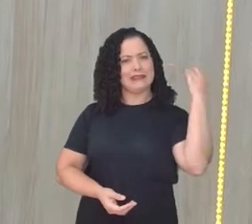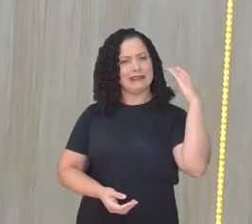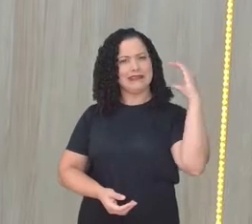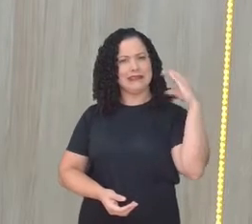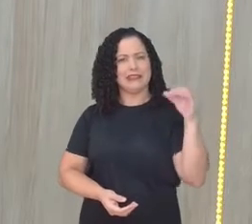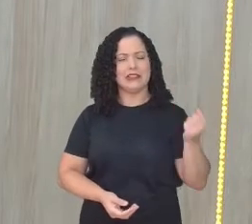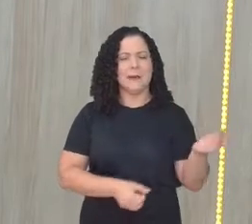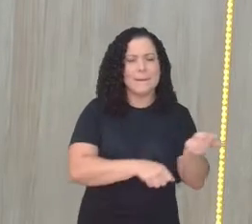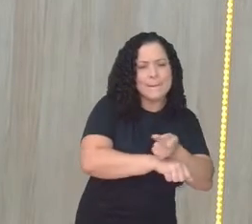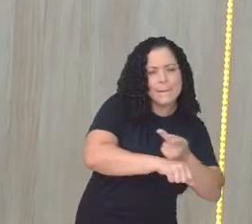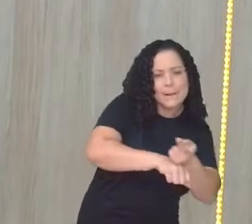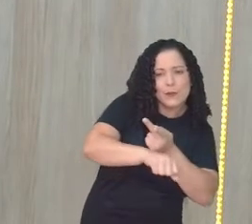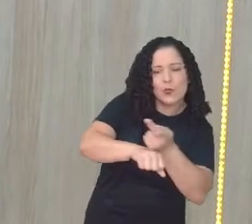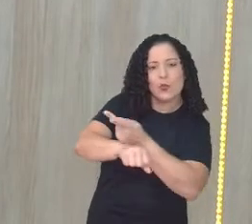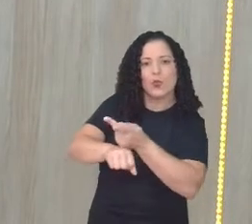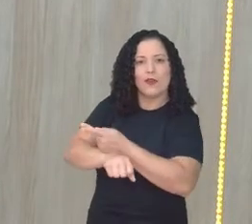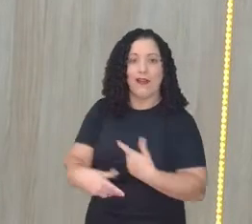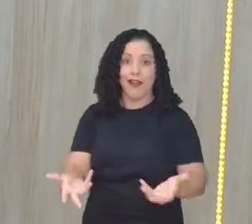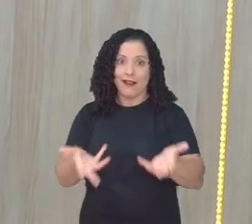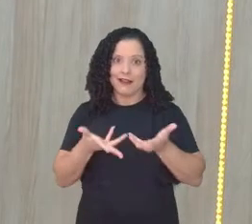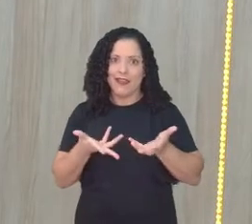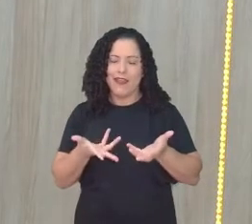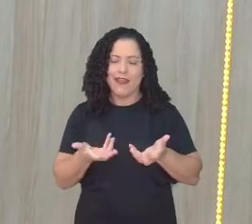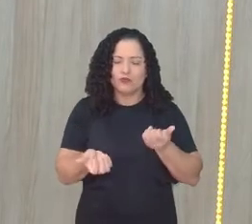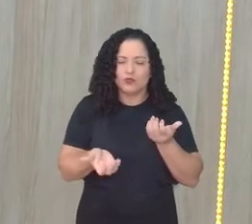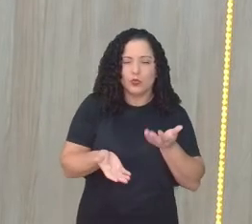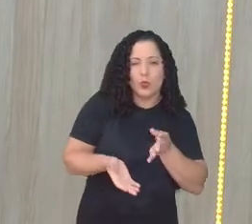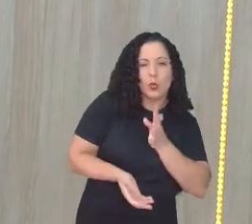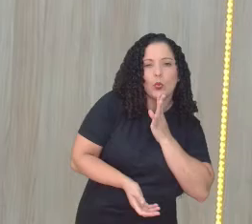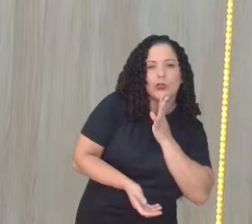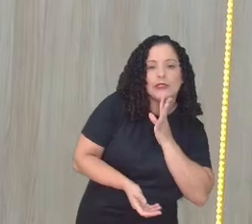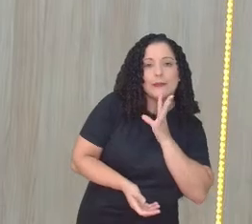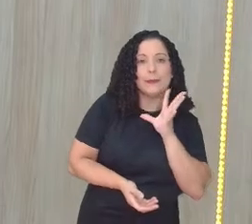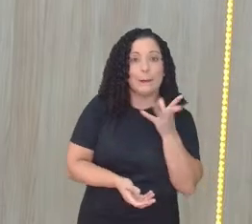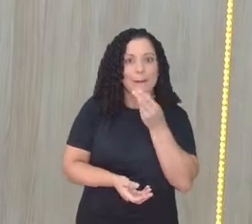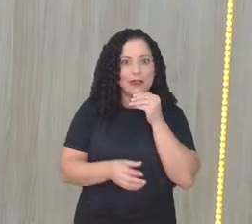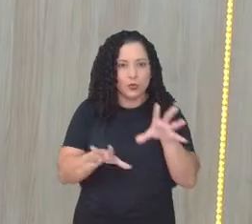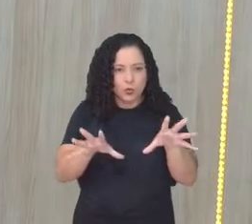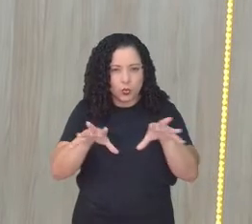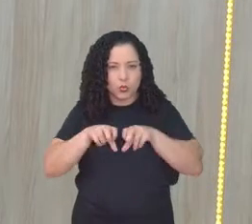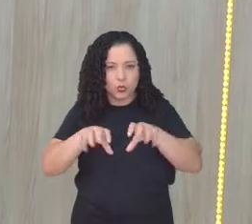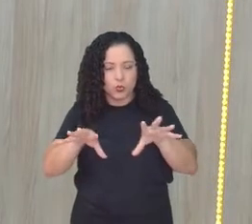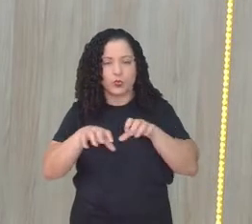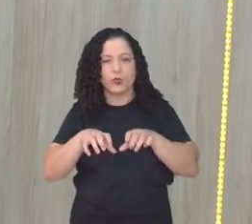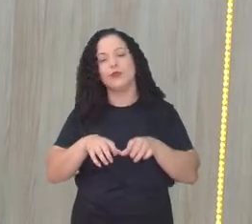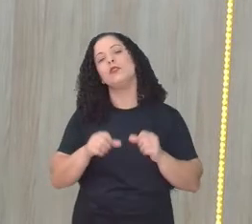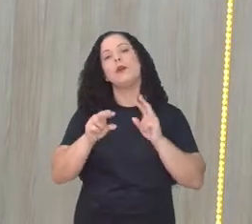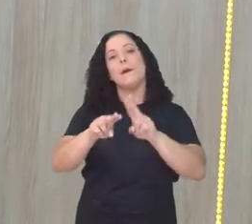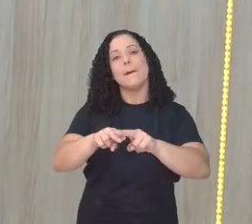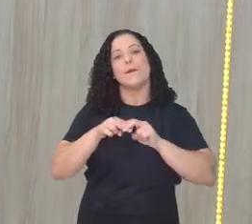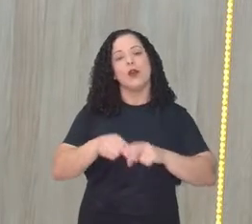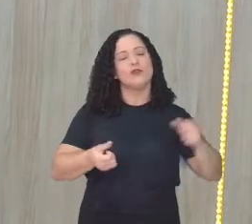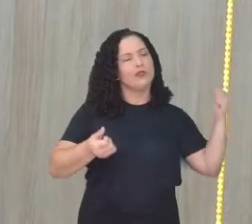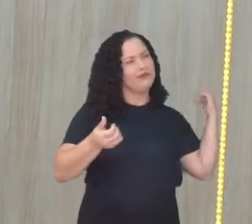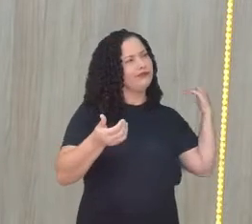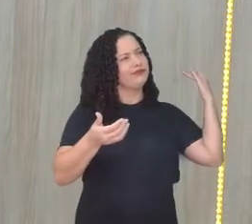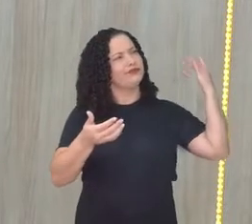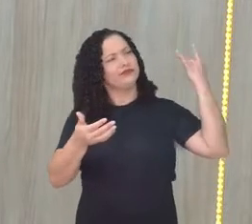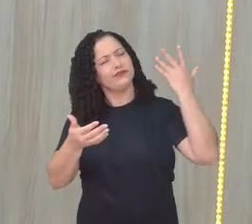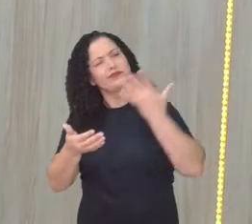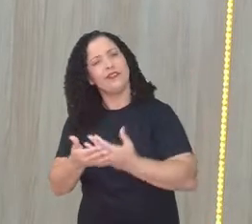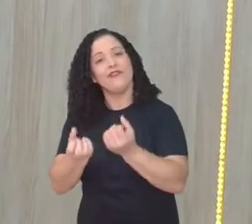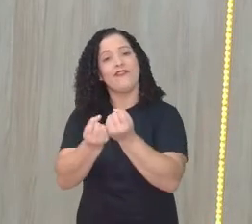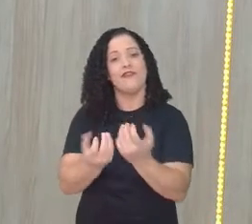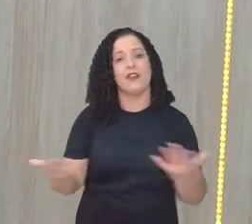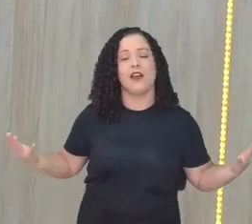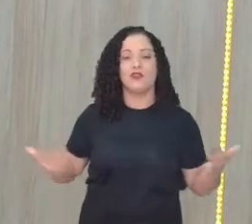corre atrás ali da produção de um determinado conhecimento. Porque durante muito tempo também, cientistas eles